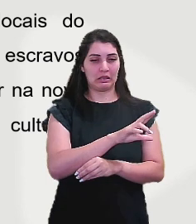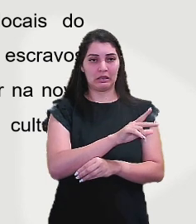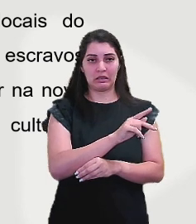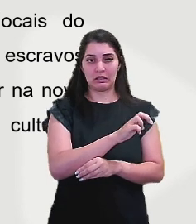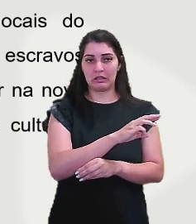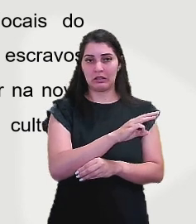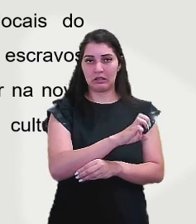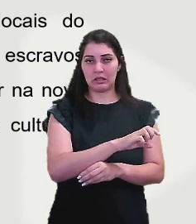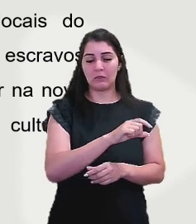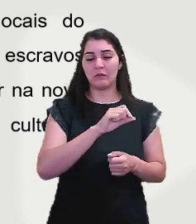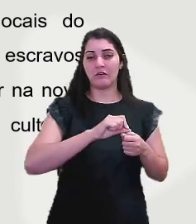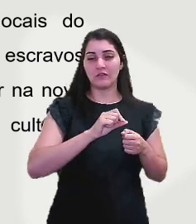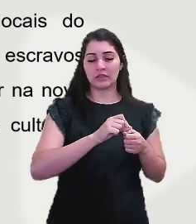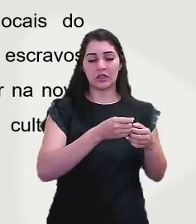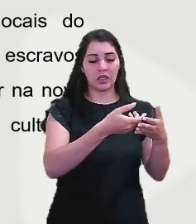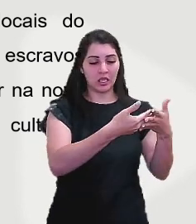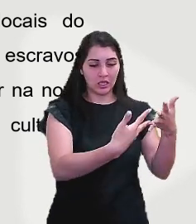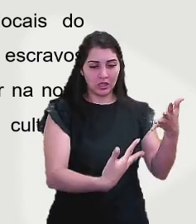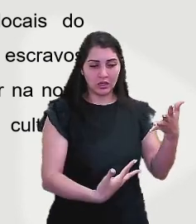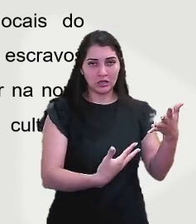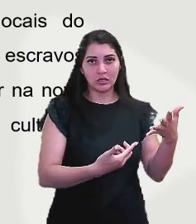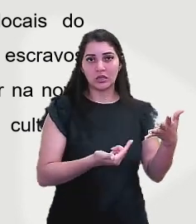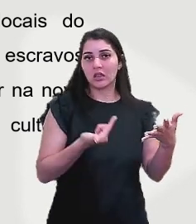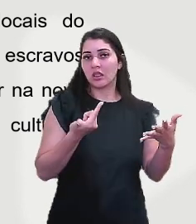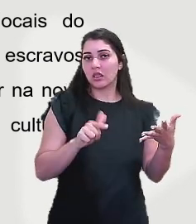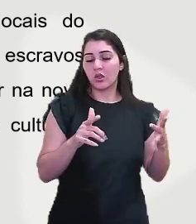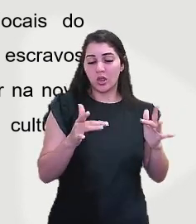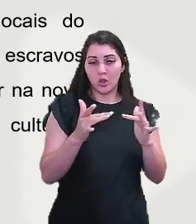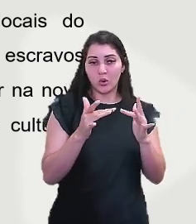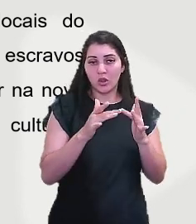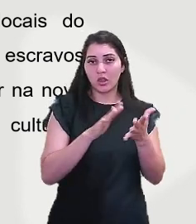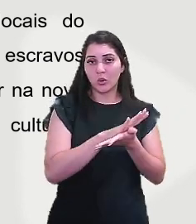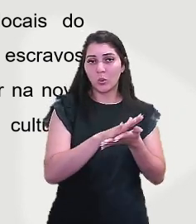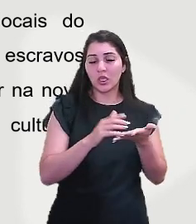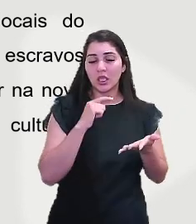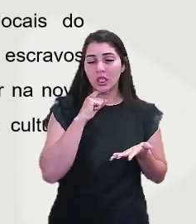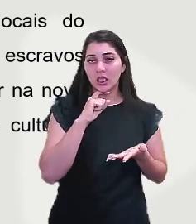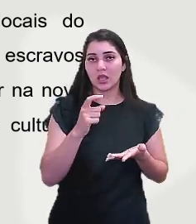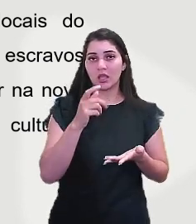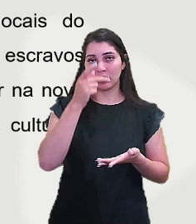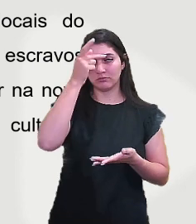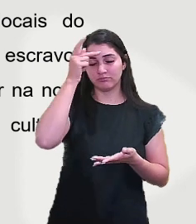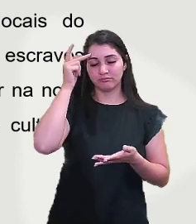Você tem que fazer isso. Você não vai ter mais contato com ninguém da sua família.